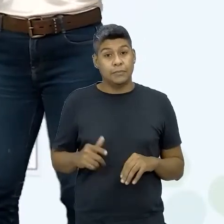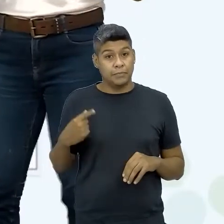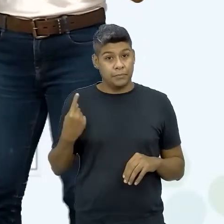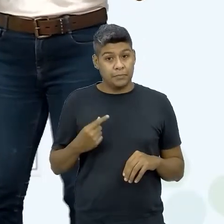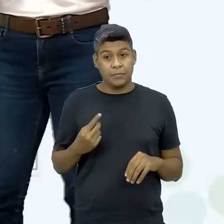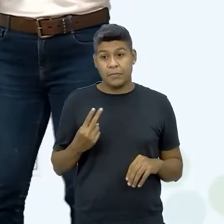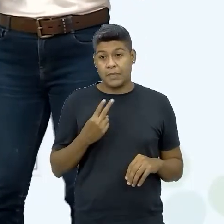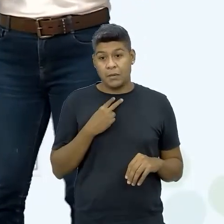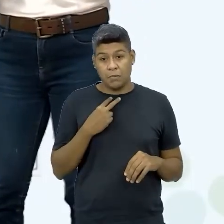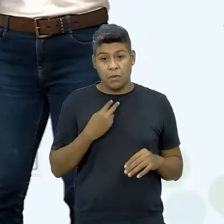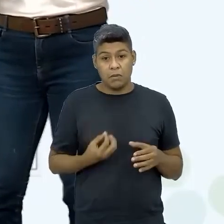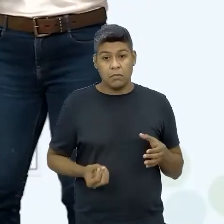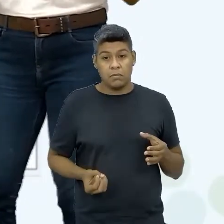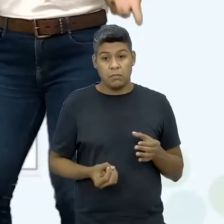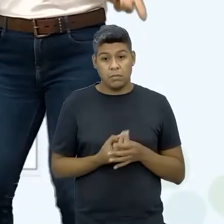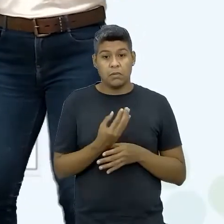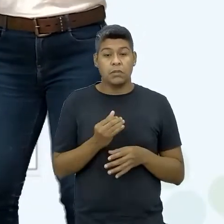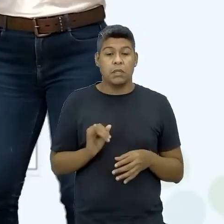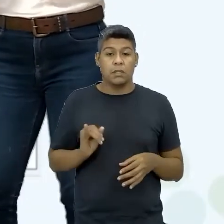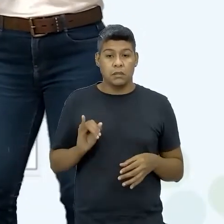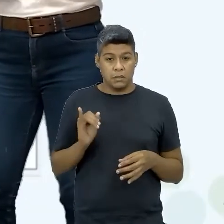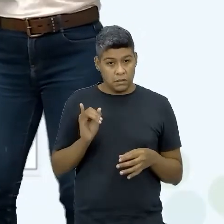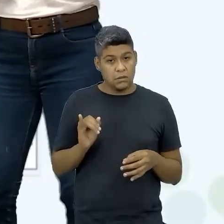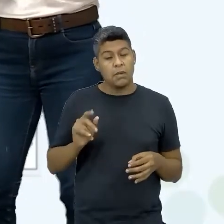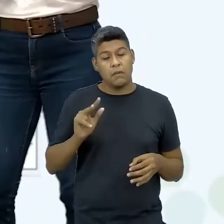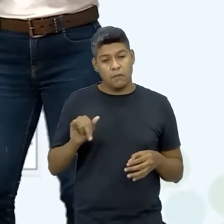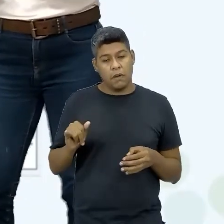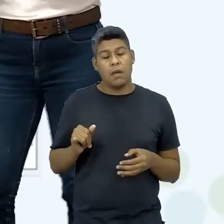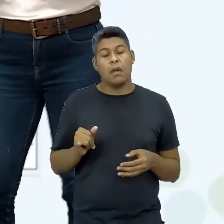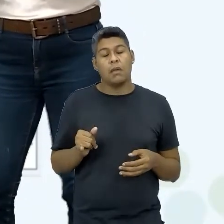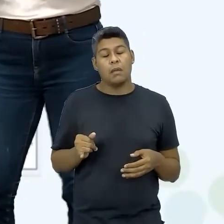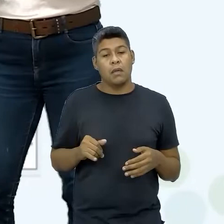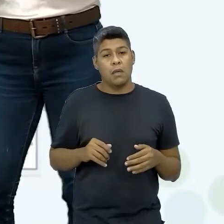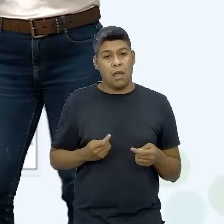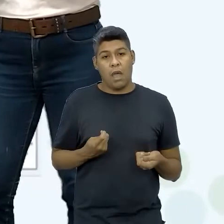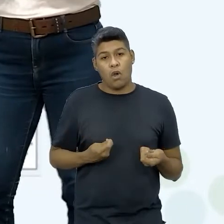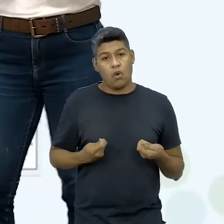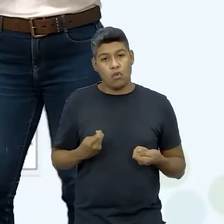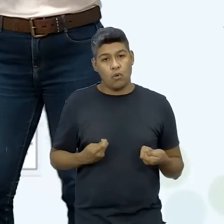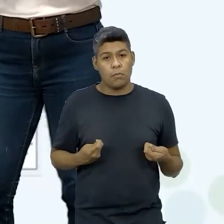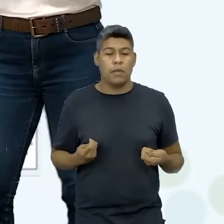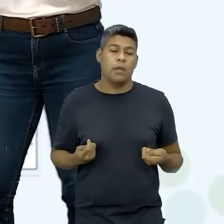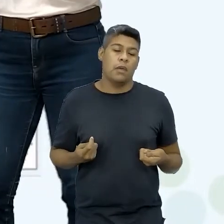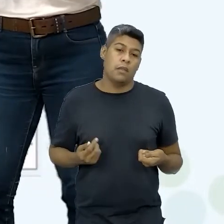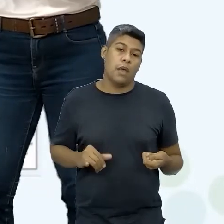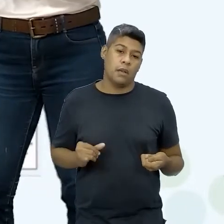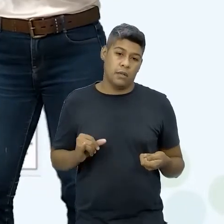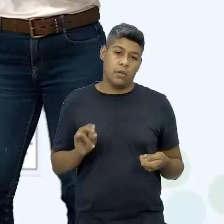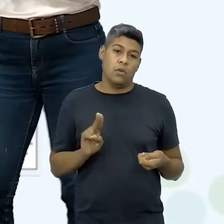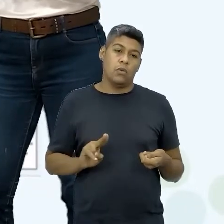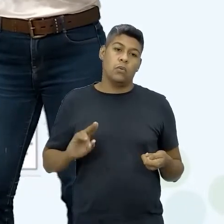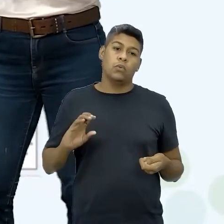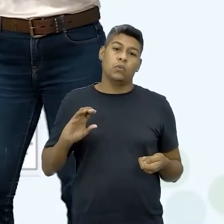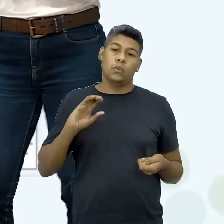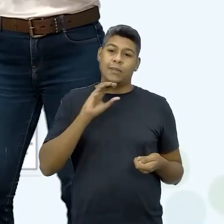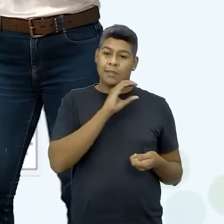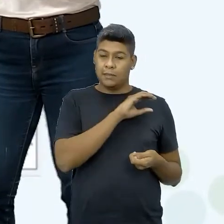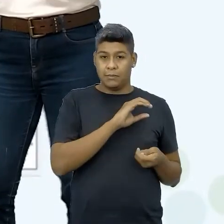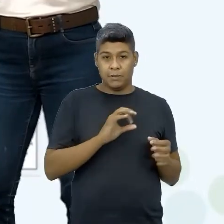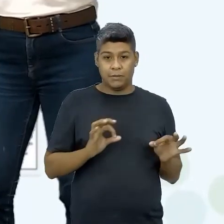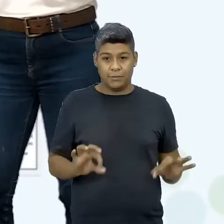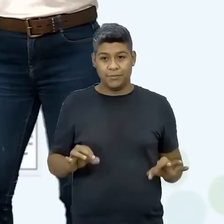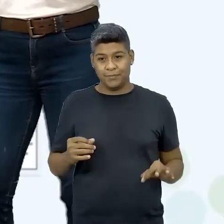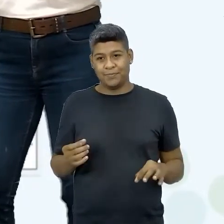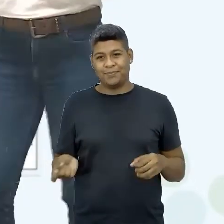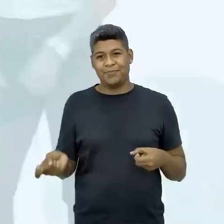gente não pode produzir eletricidade, então a gente vai economizar a eletricidade que a gente tem usando esses aquecimentos, tá certo?